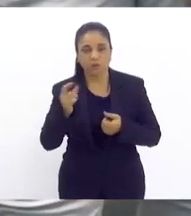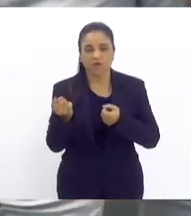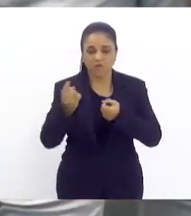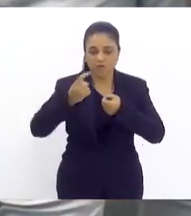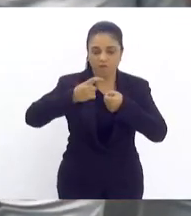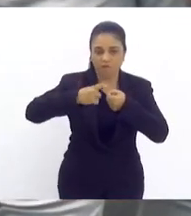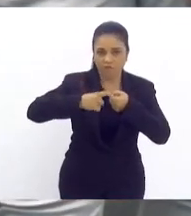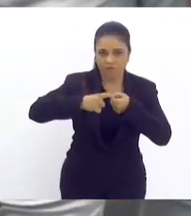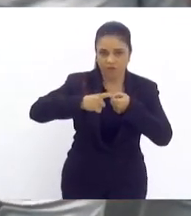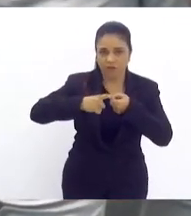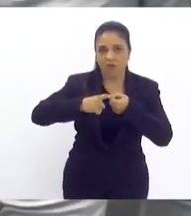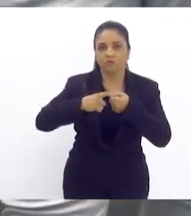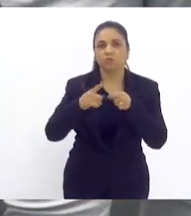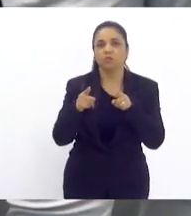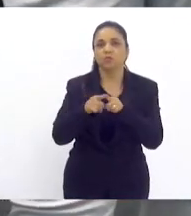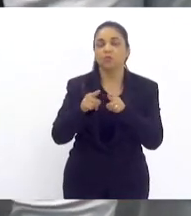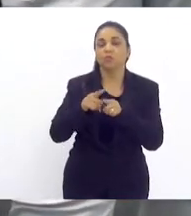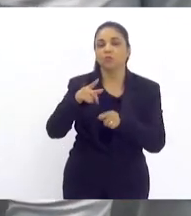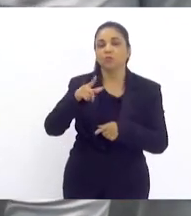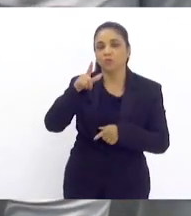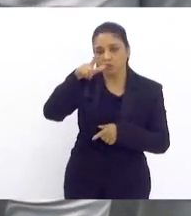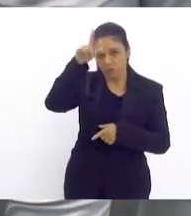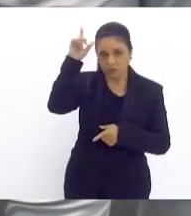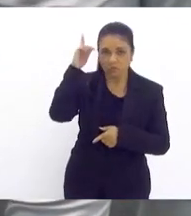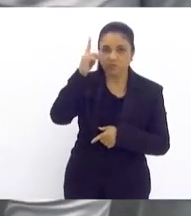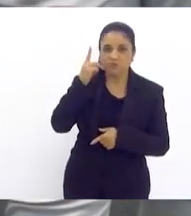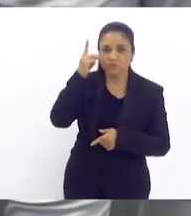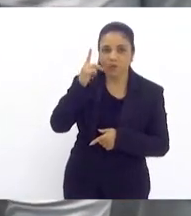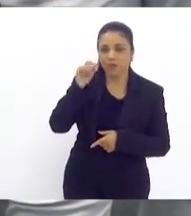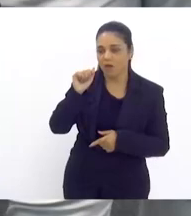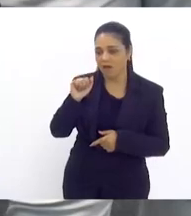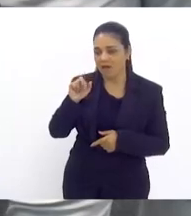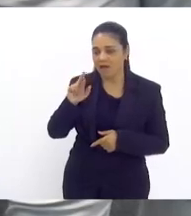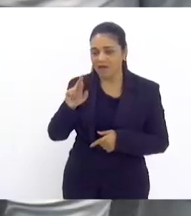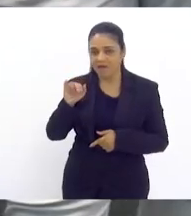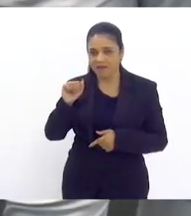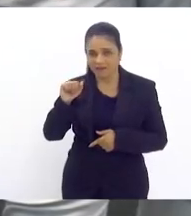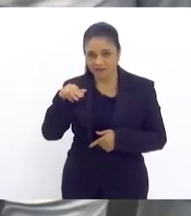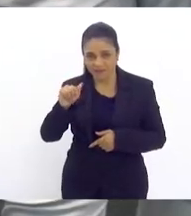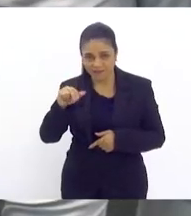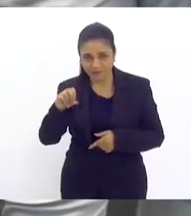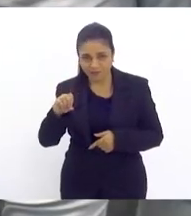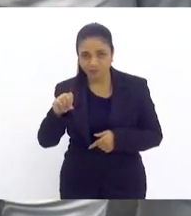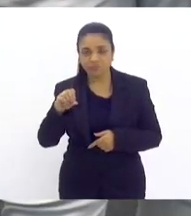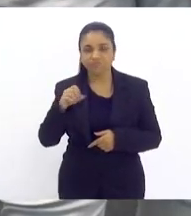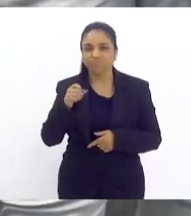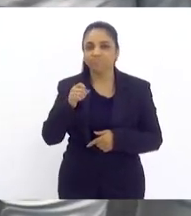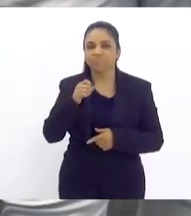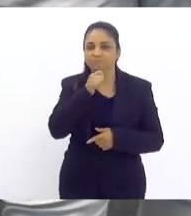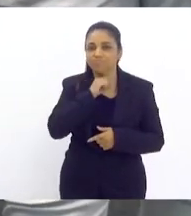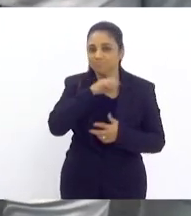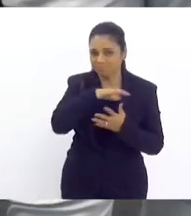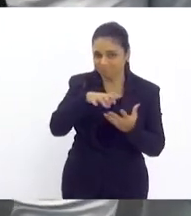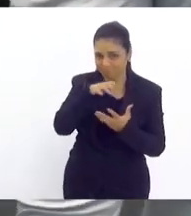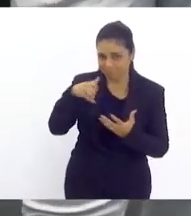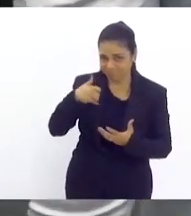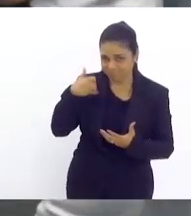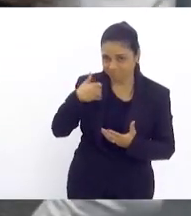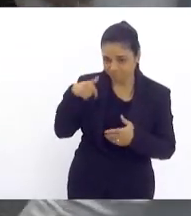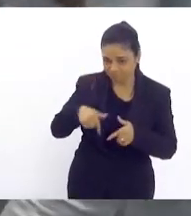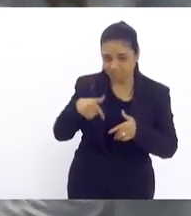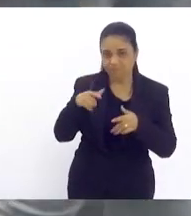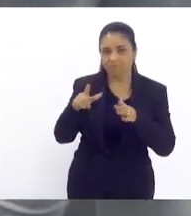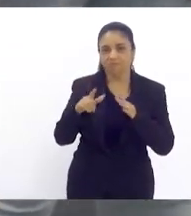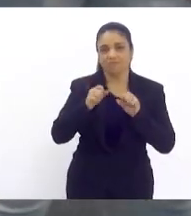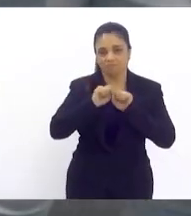o nosso decano Luiz Paulo que é o mais antigo naliano desta casa e a gente tem que isso é o mais antigo desta